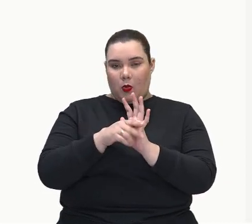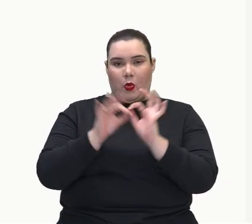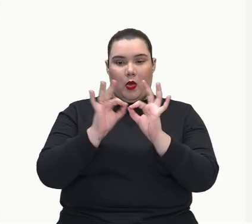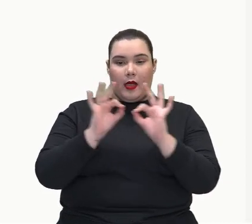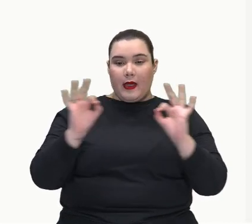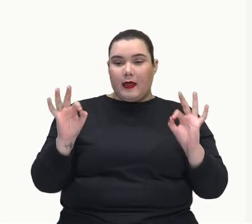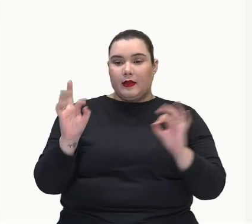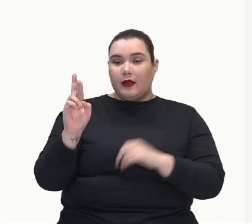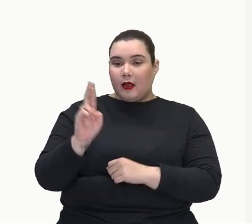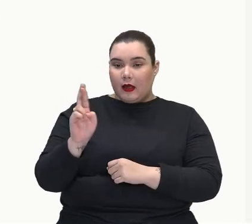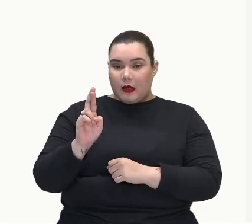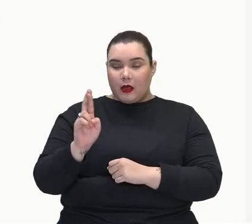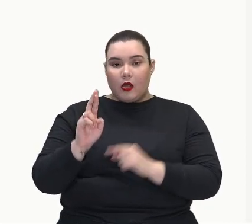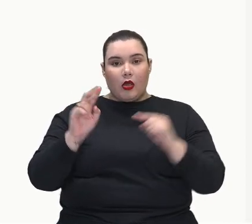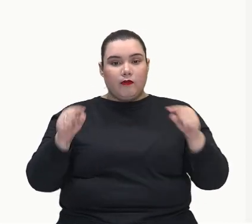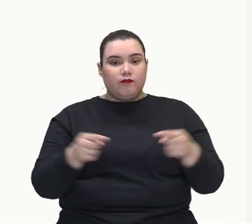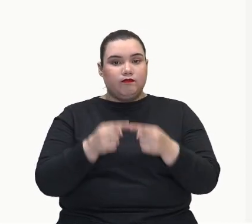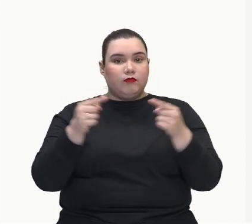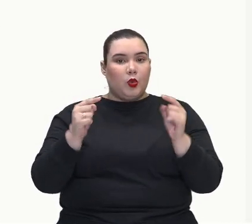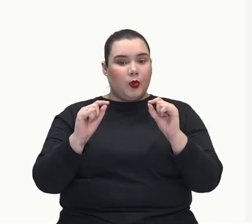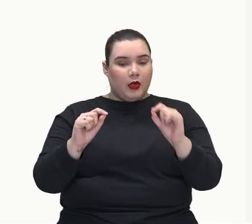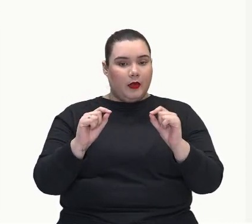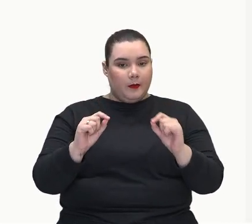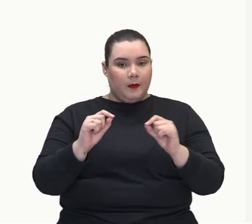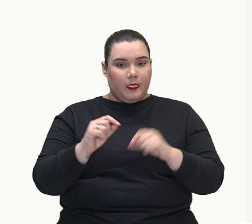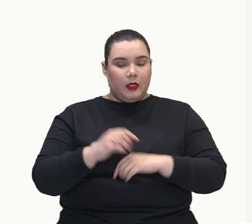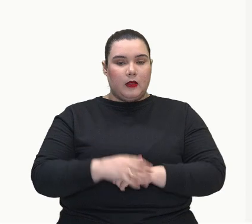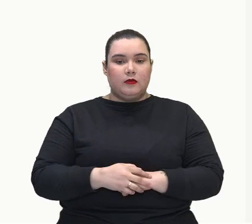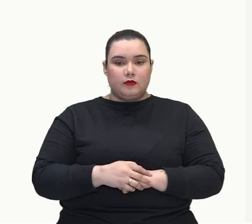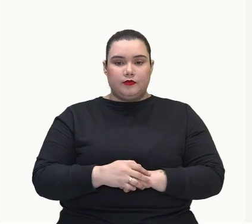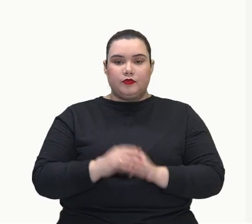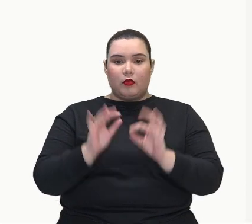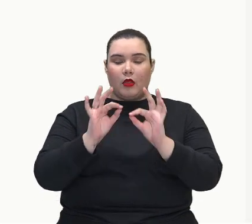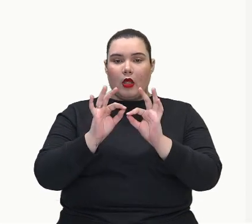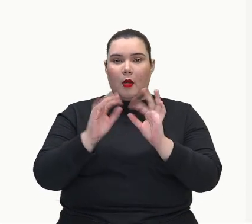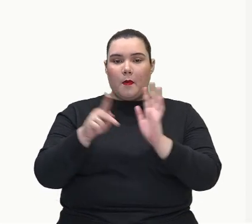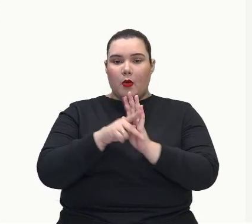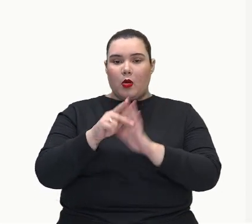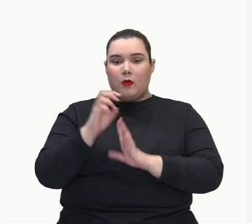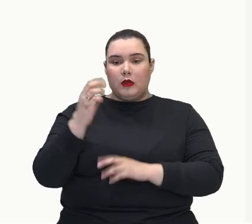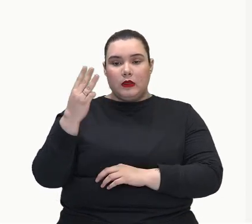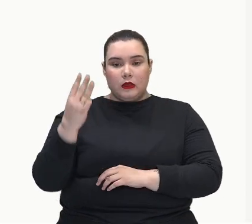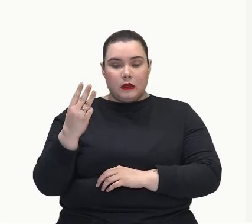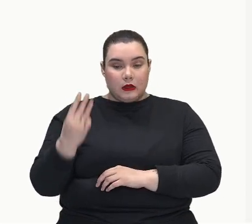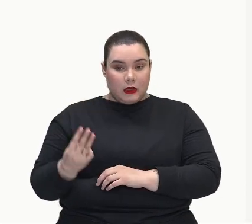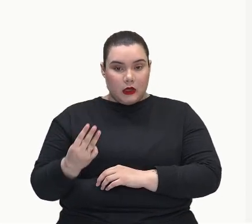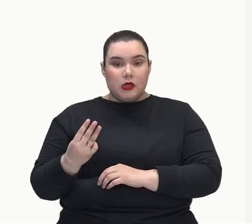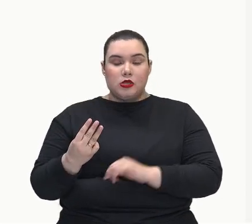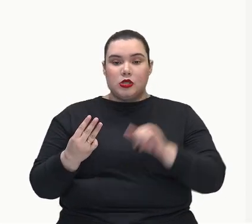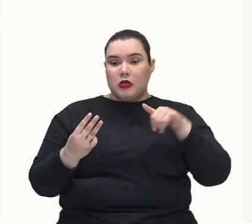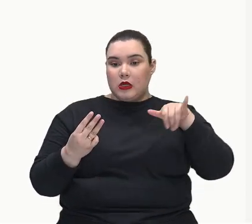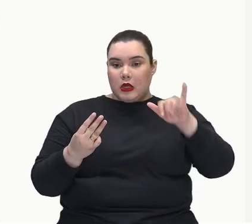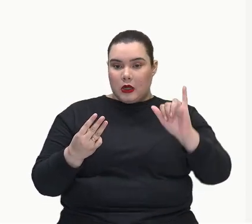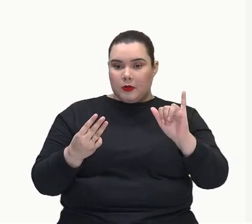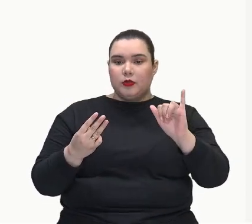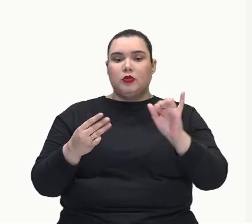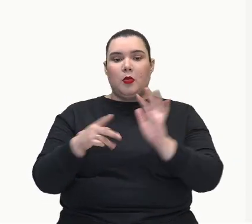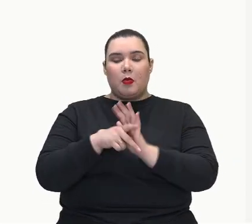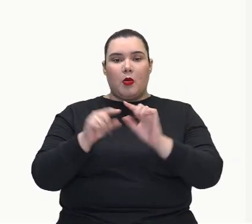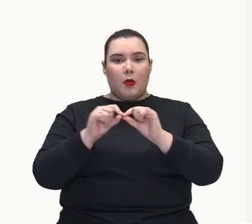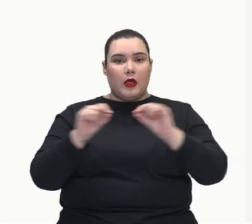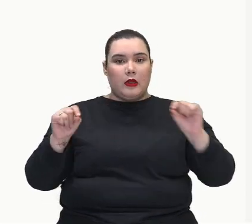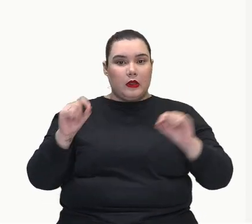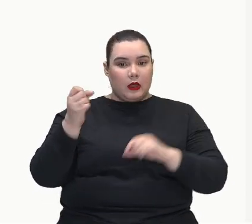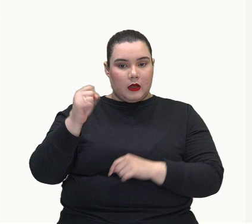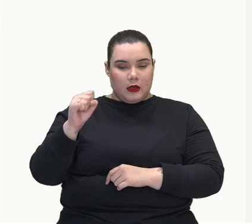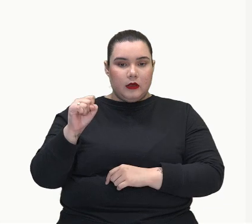reta R está para quem? Está para as medidas 3 e y da reta S. Então, a gente tem